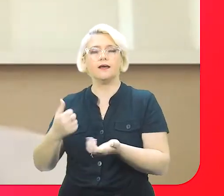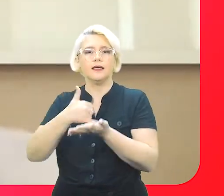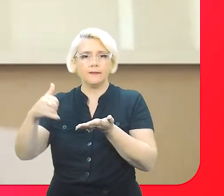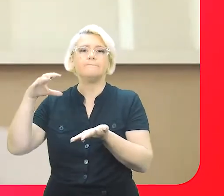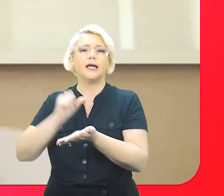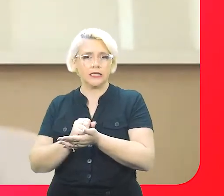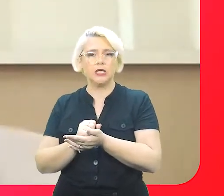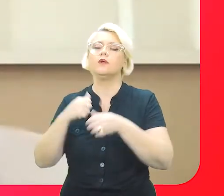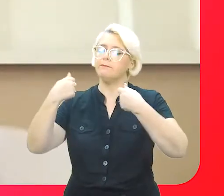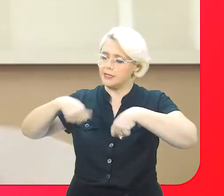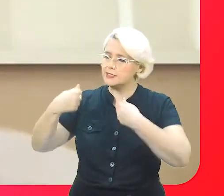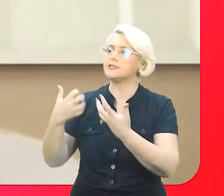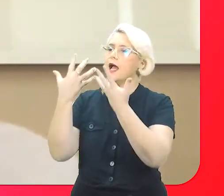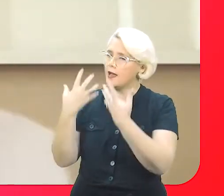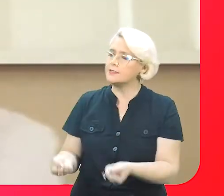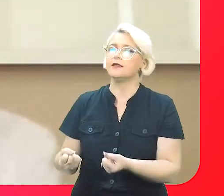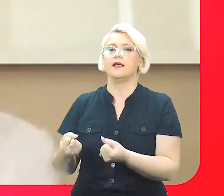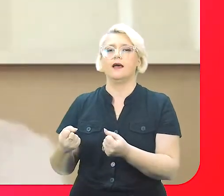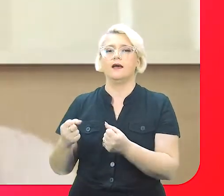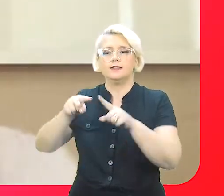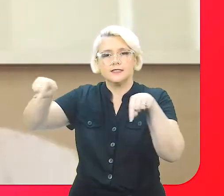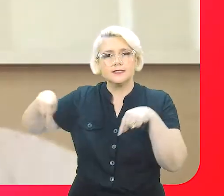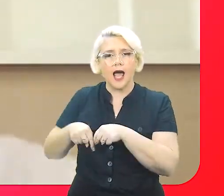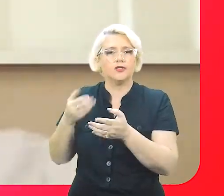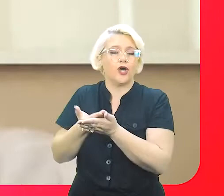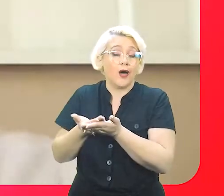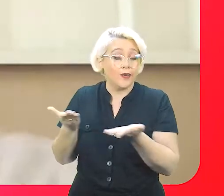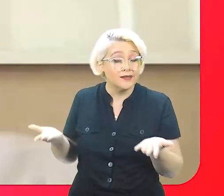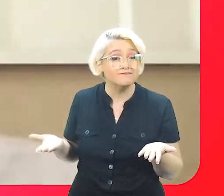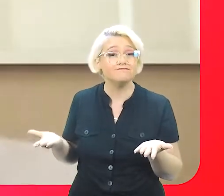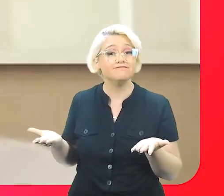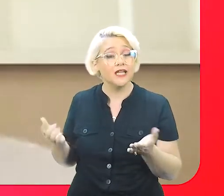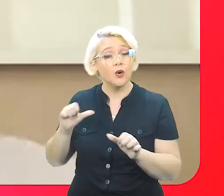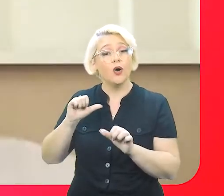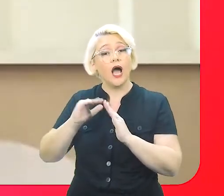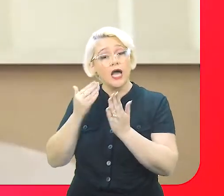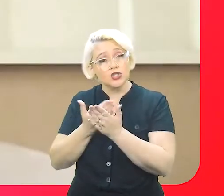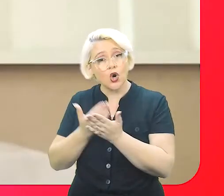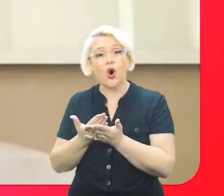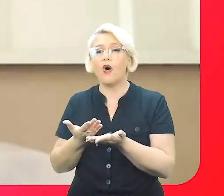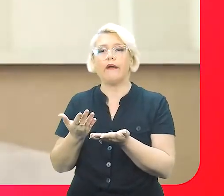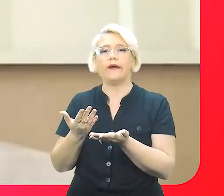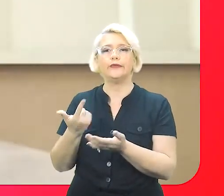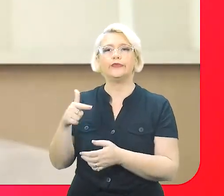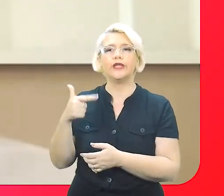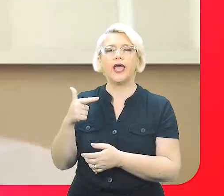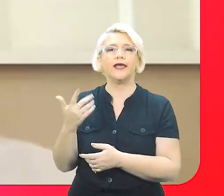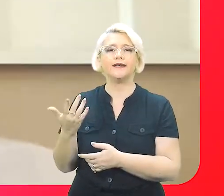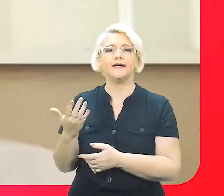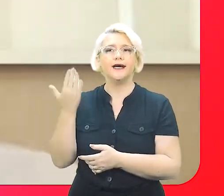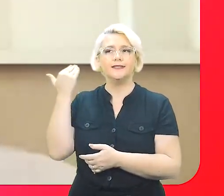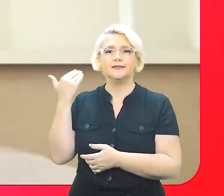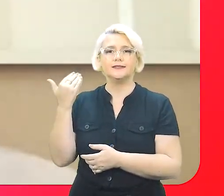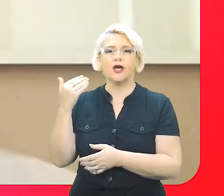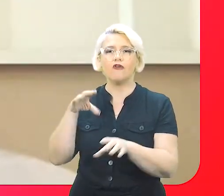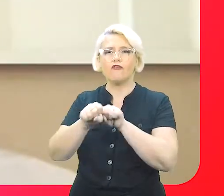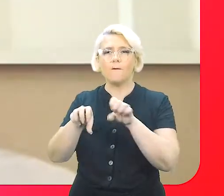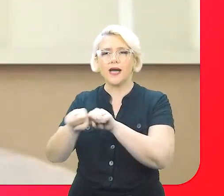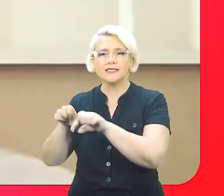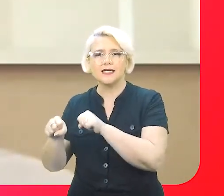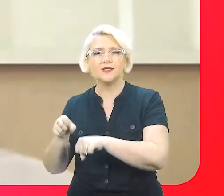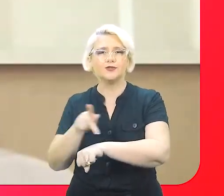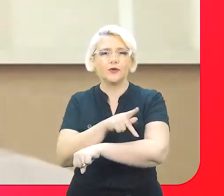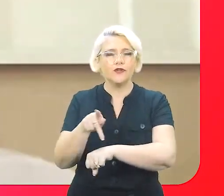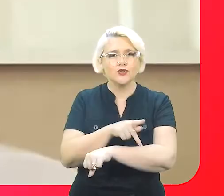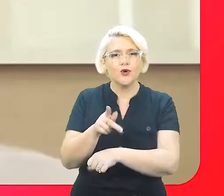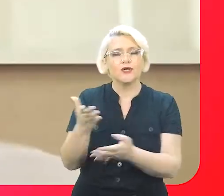fazer matrícula nas suas salas de aula. Não estaria acontecendo tanta formação como a